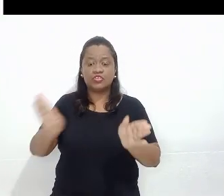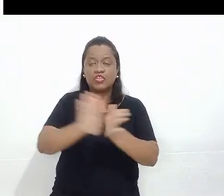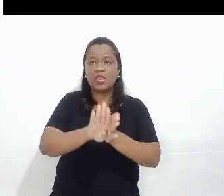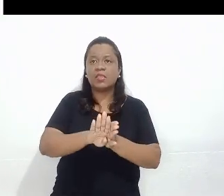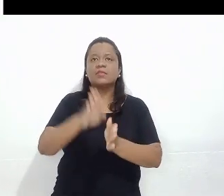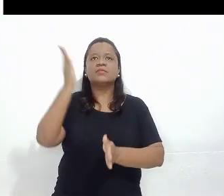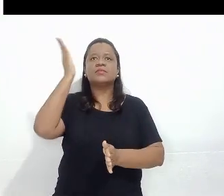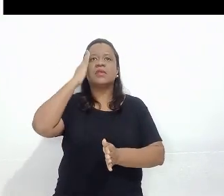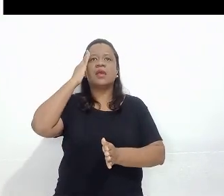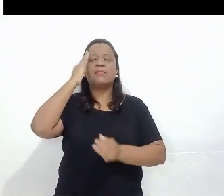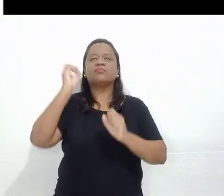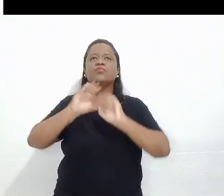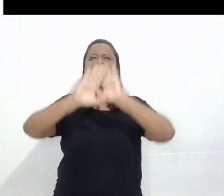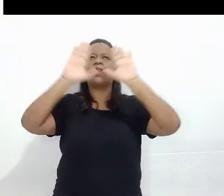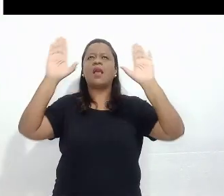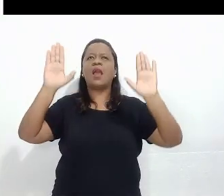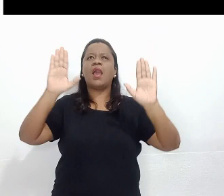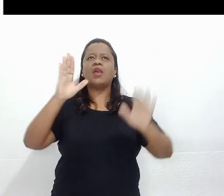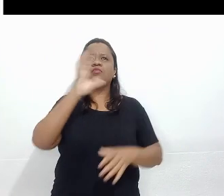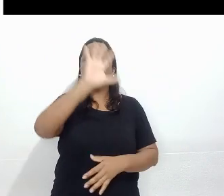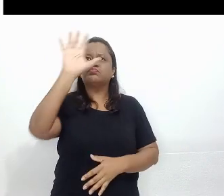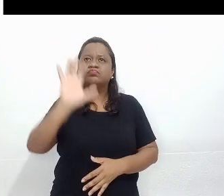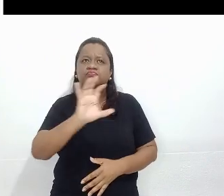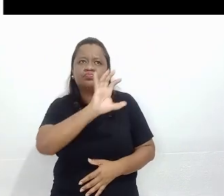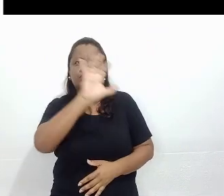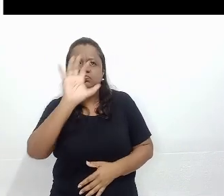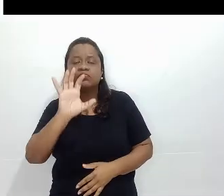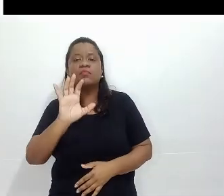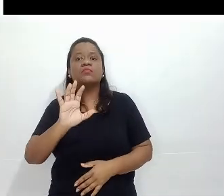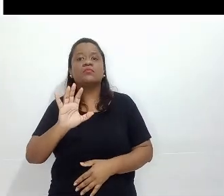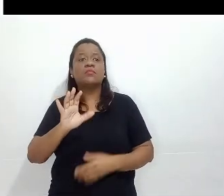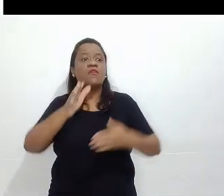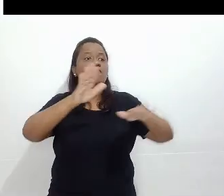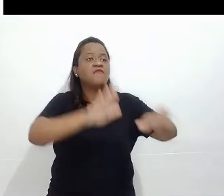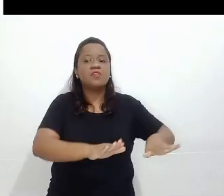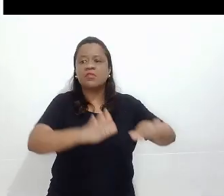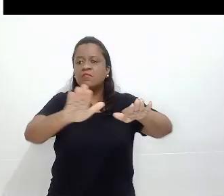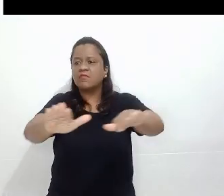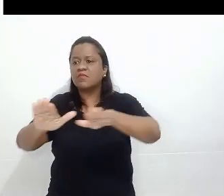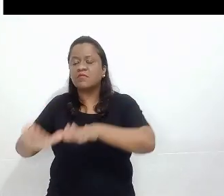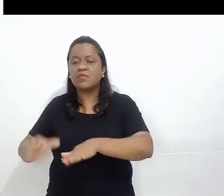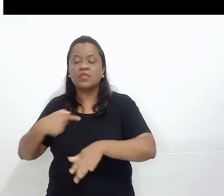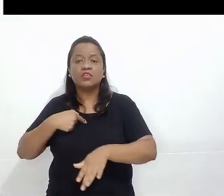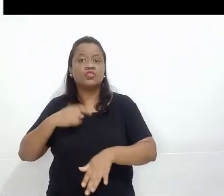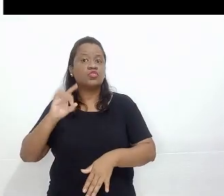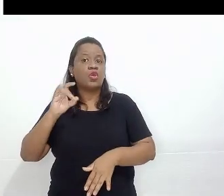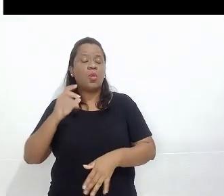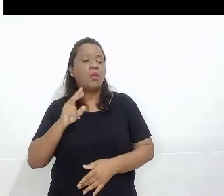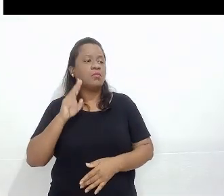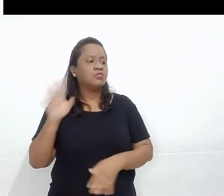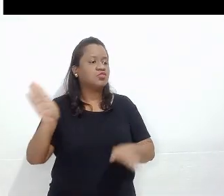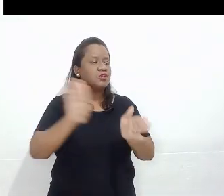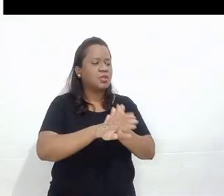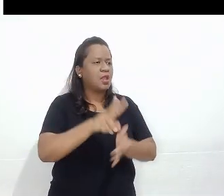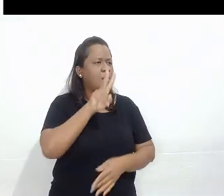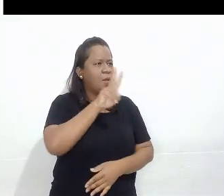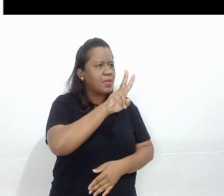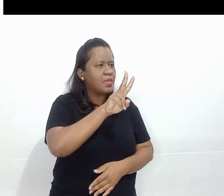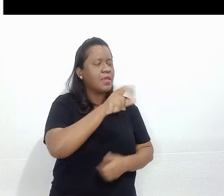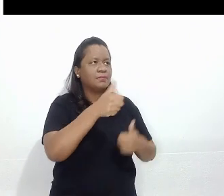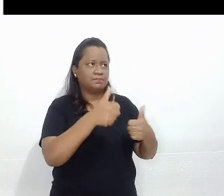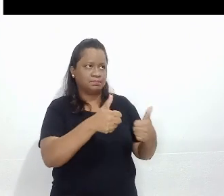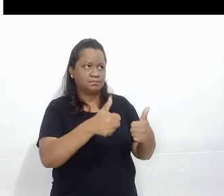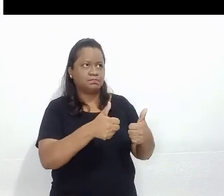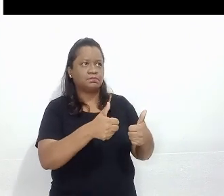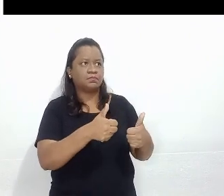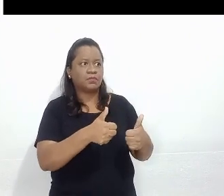sua orquestração de diretor é reposicionar alguma coisa, olhar direitinho se está no local certo, ver qual é a vez de